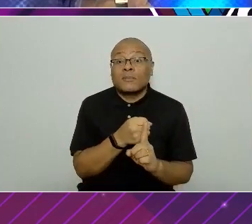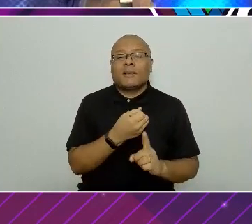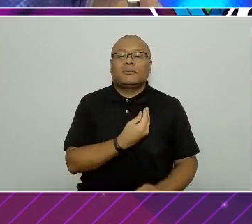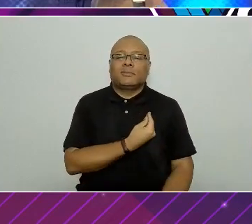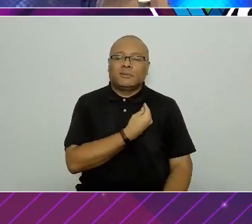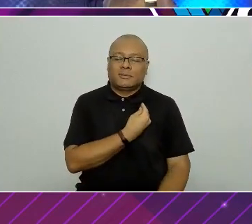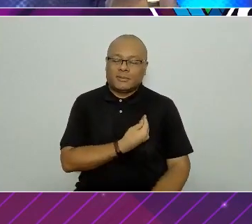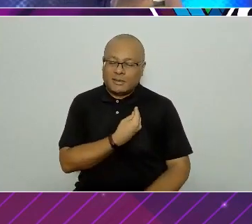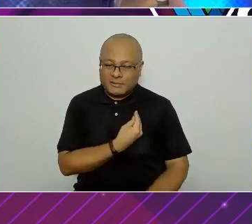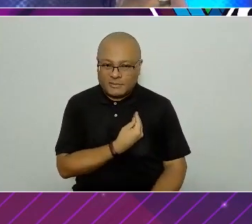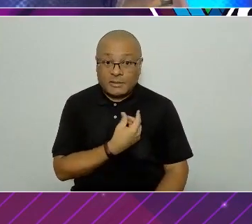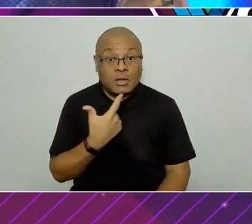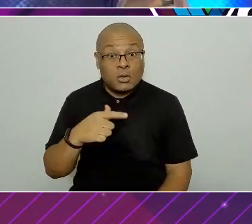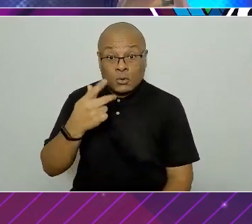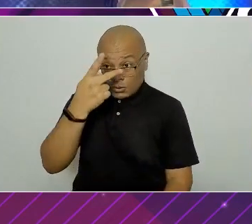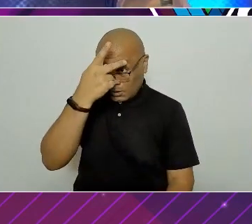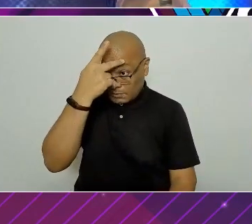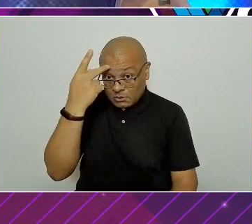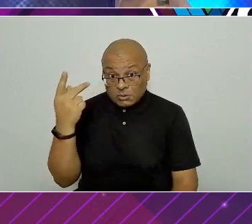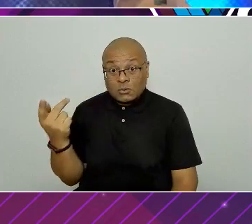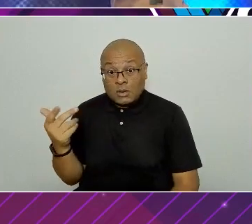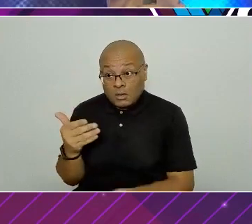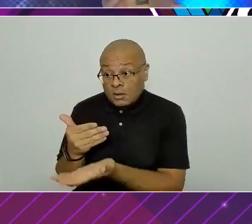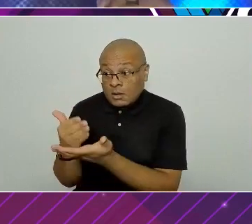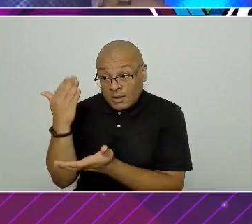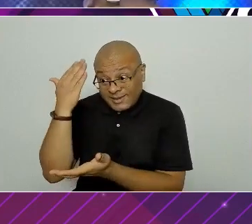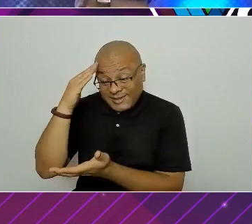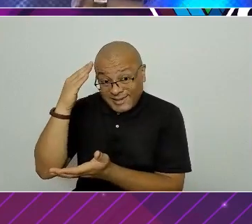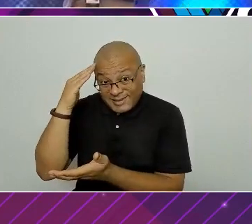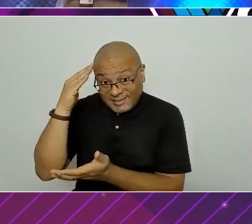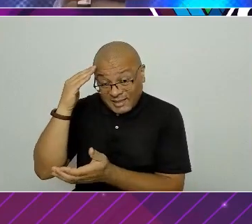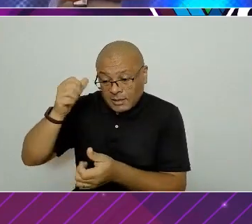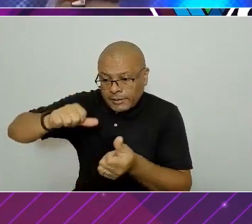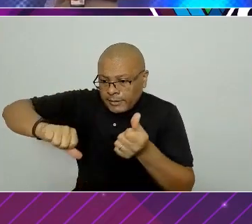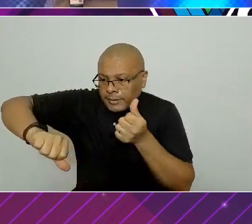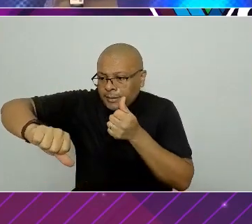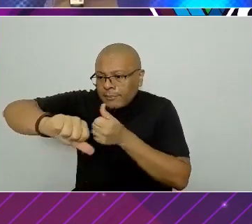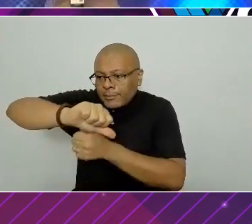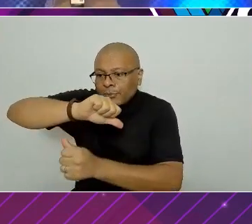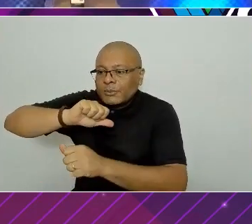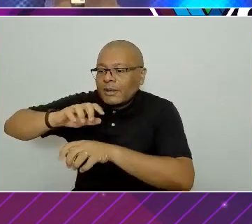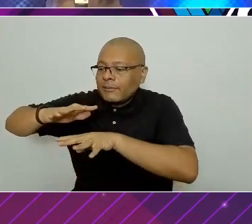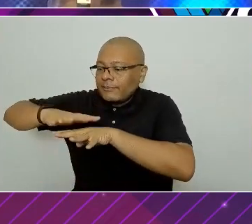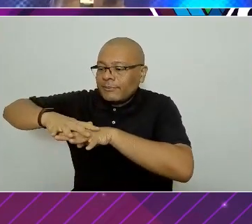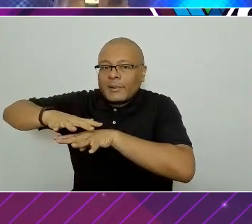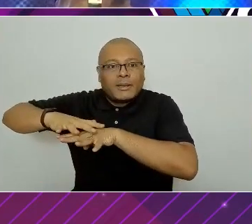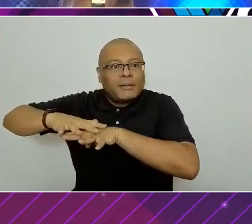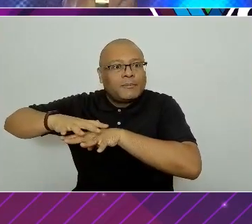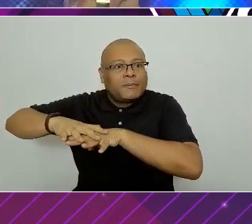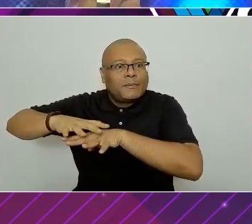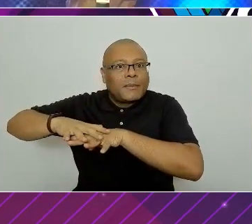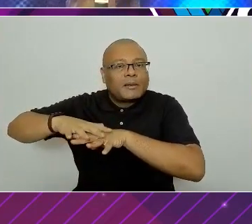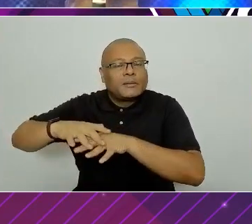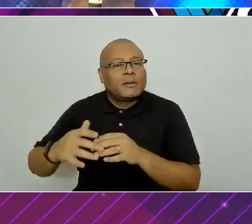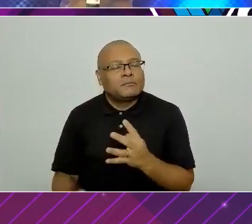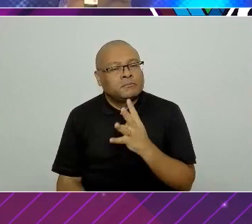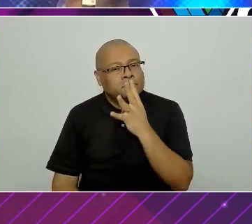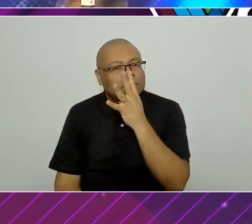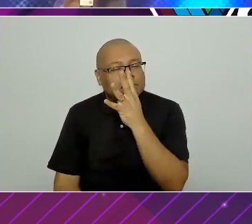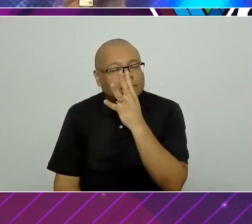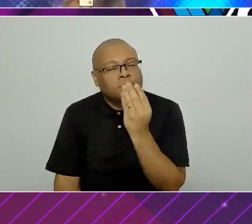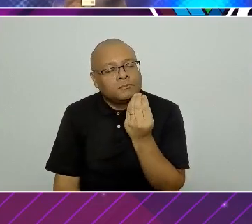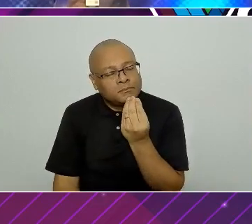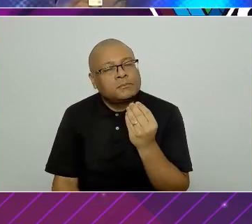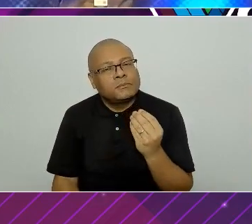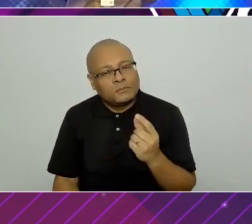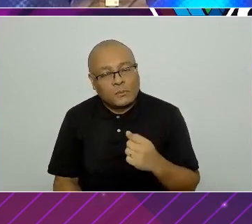uma pessoa que consegue entender essas estruturas a ponto de transformar em um modelo matemático. Então, isso é muito incrível pensar que já estava rolando nos